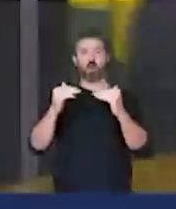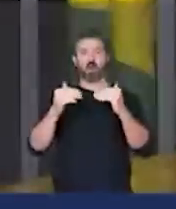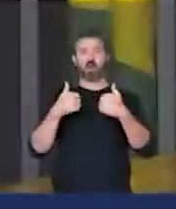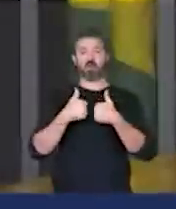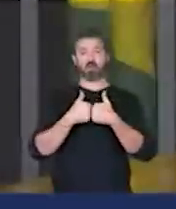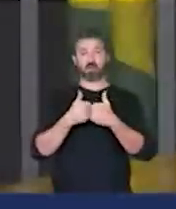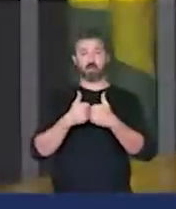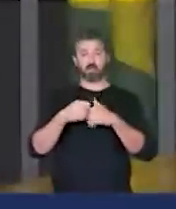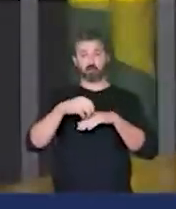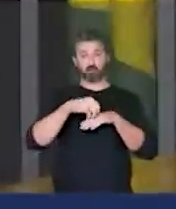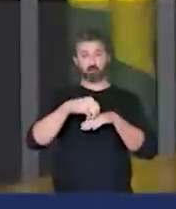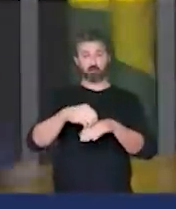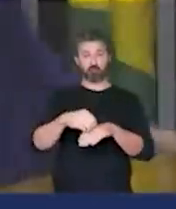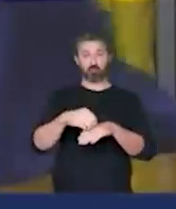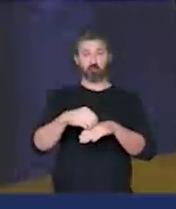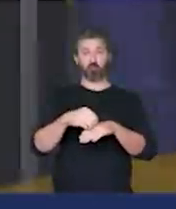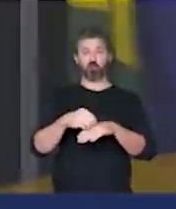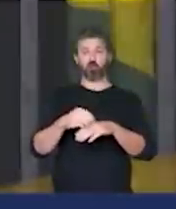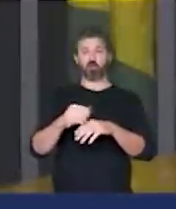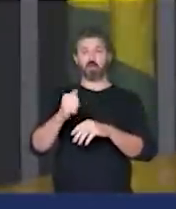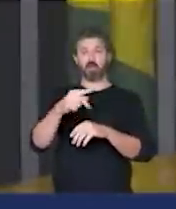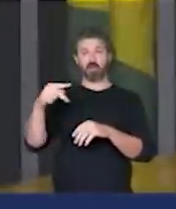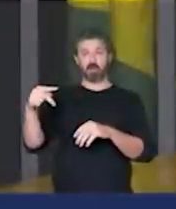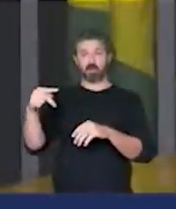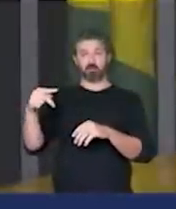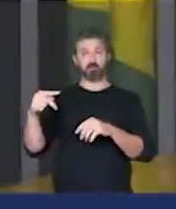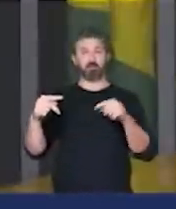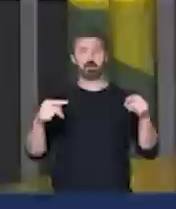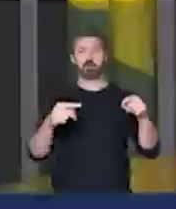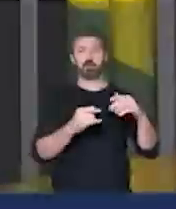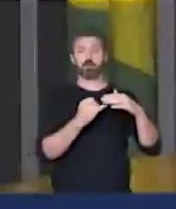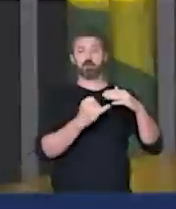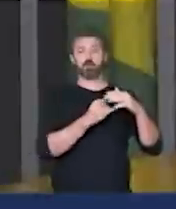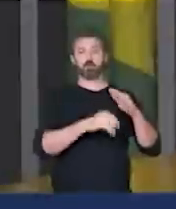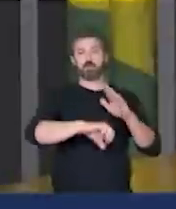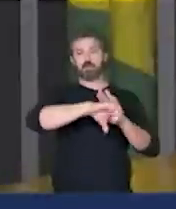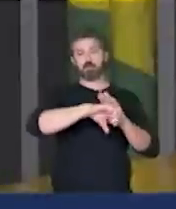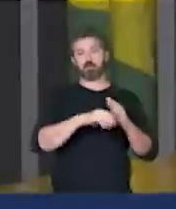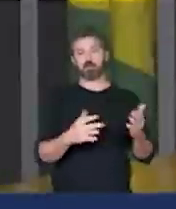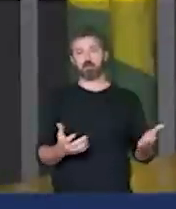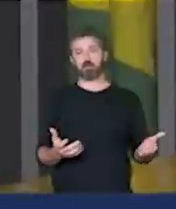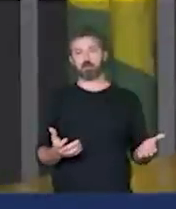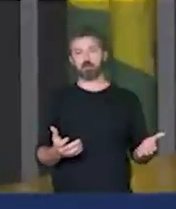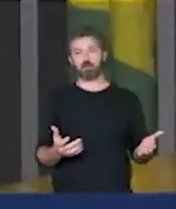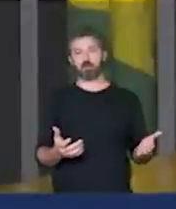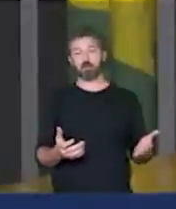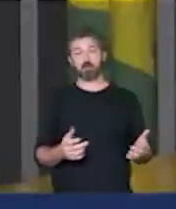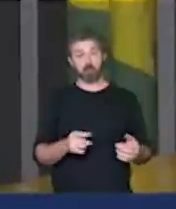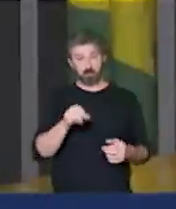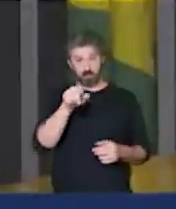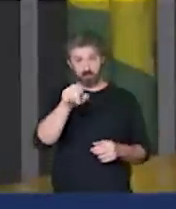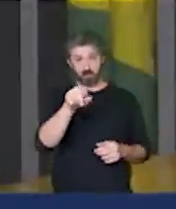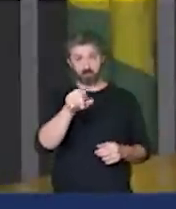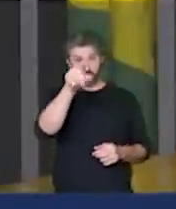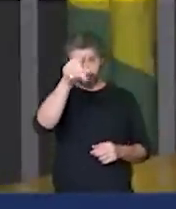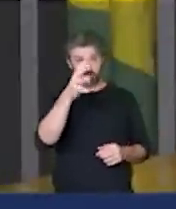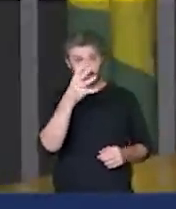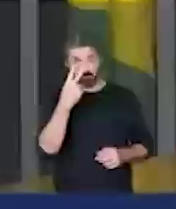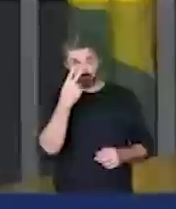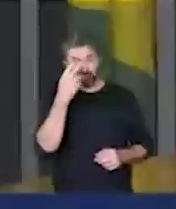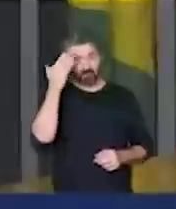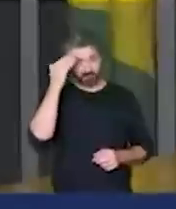transporte coletivo por aplicativo com organização criminosa. É isso mesmo que quem nos escuta está